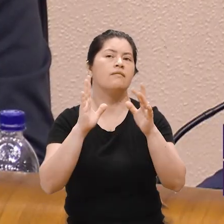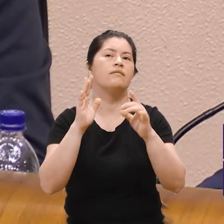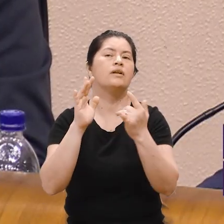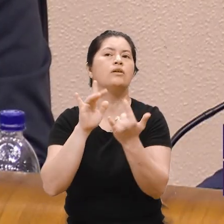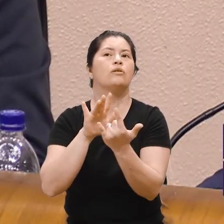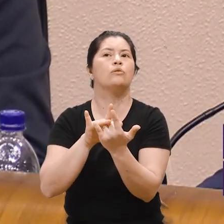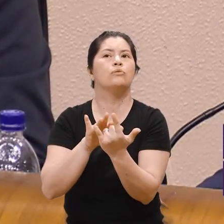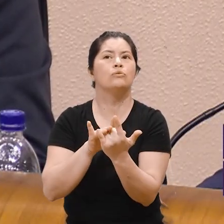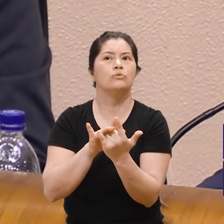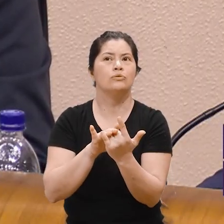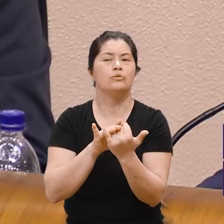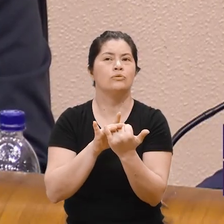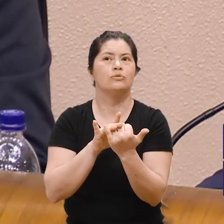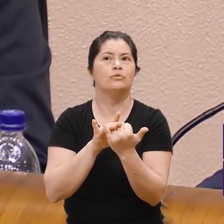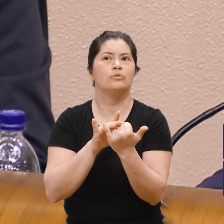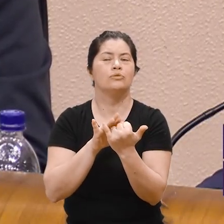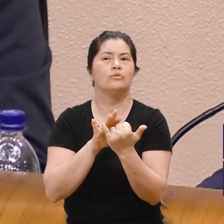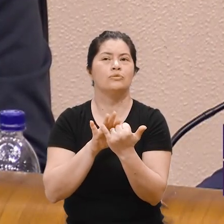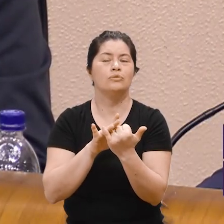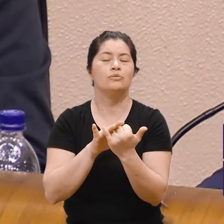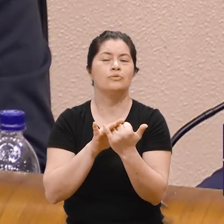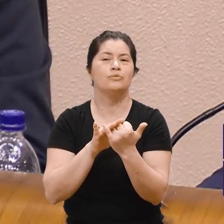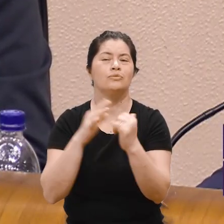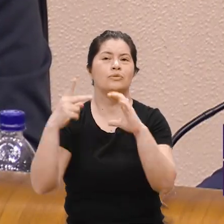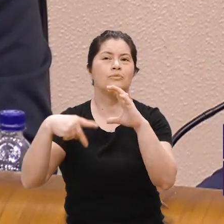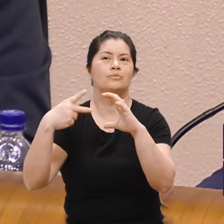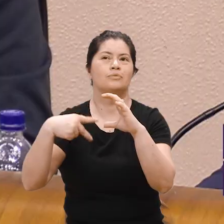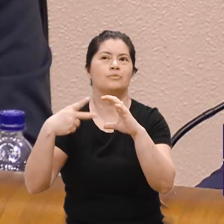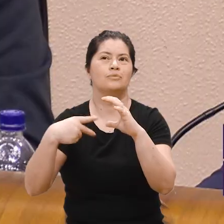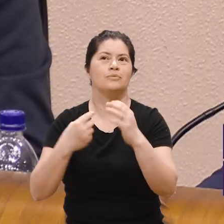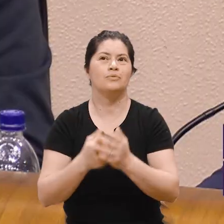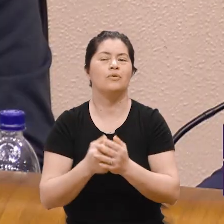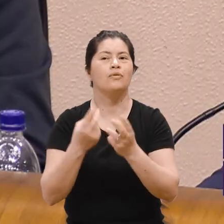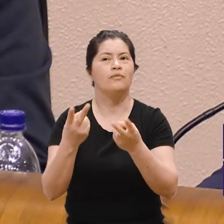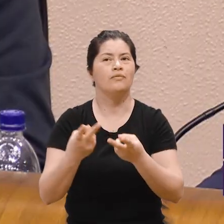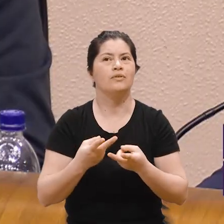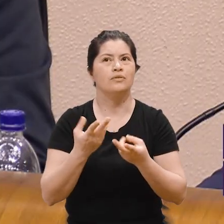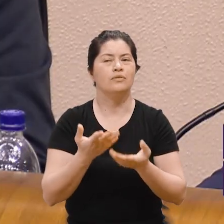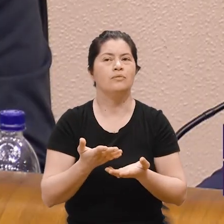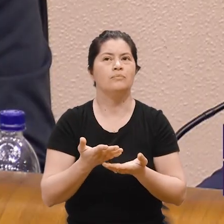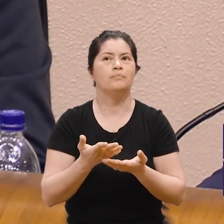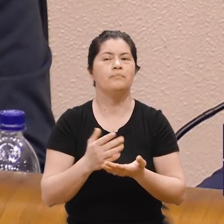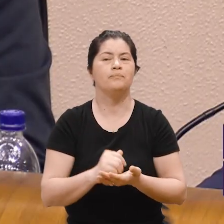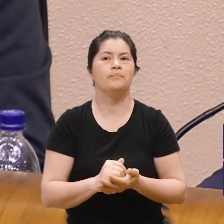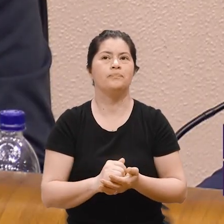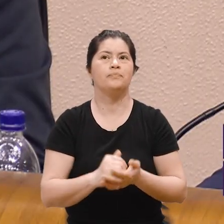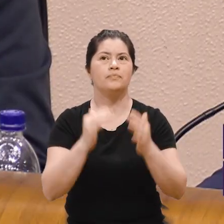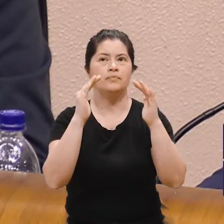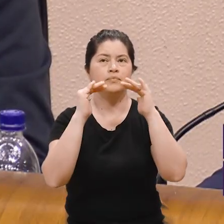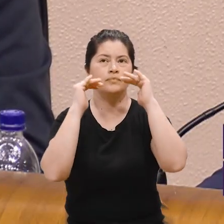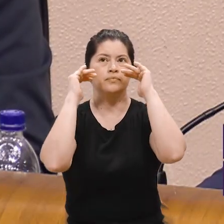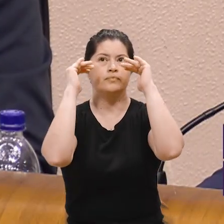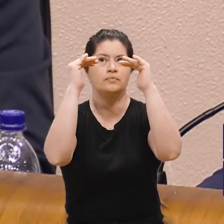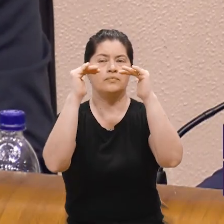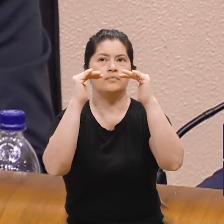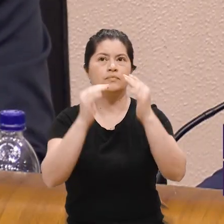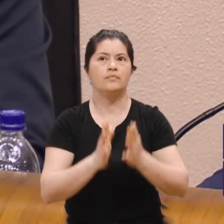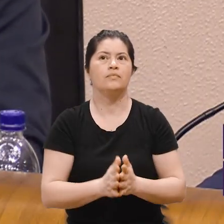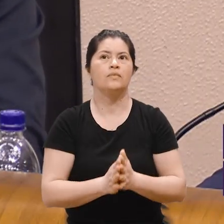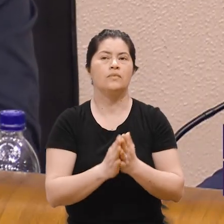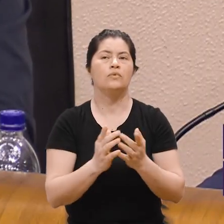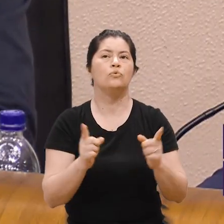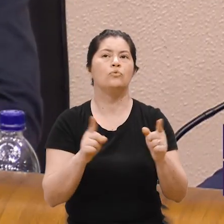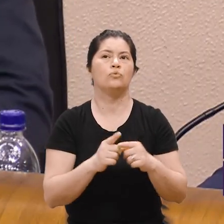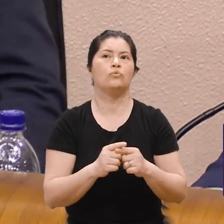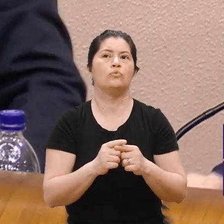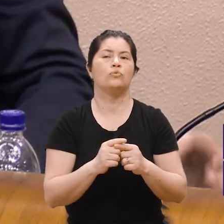YouTube da Câmara Municipal. Eu convido a todos em posição de respeito para que a gente acompanhe a execução do